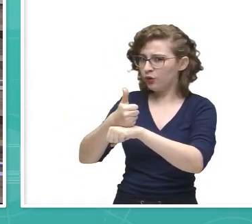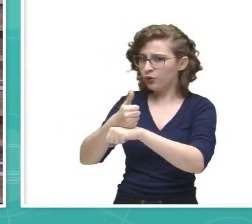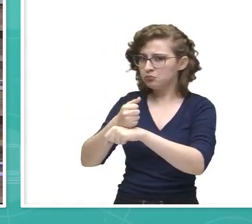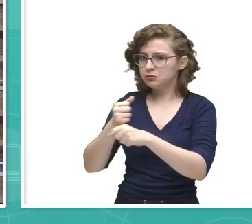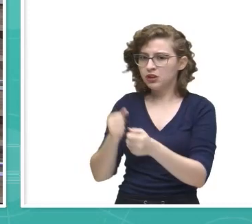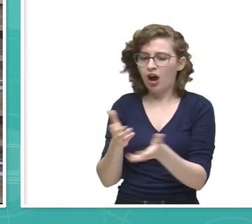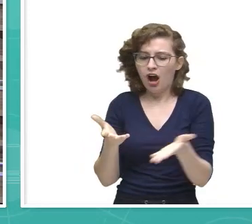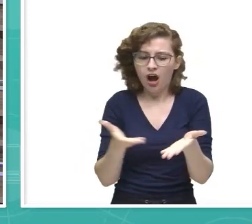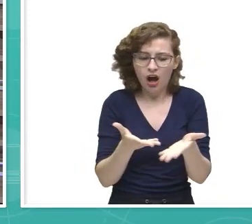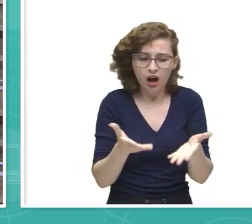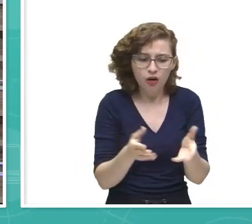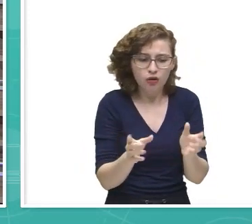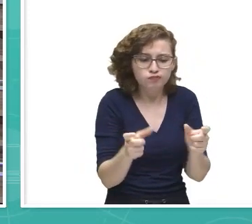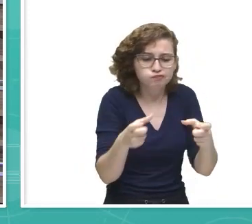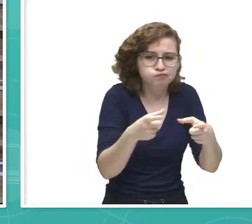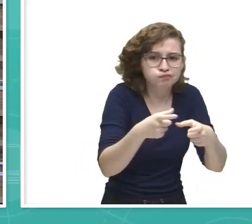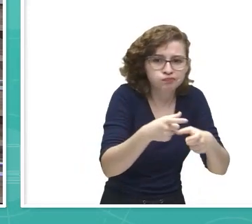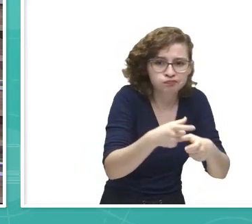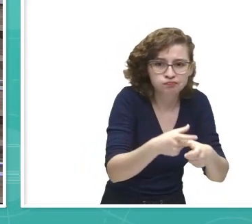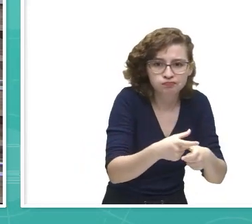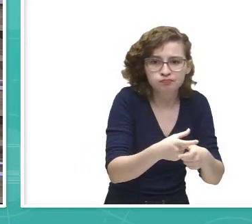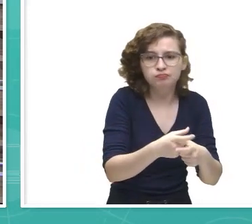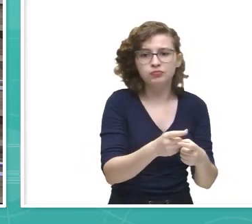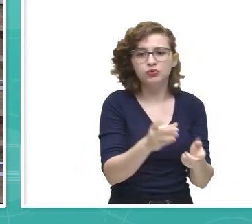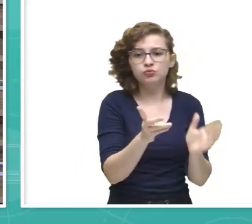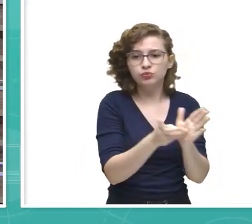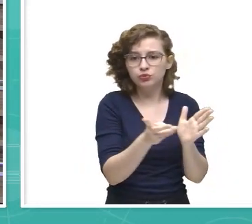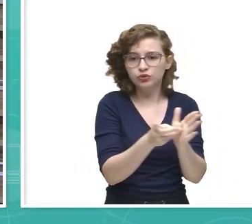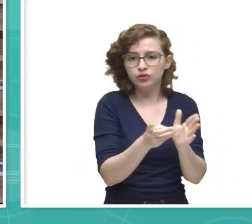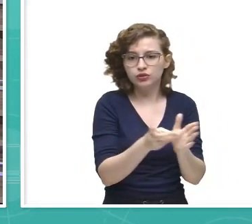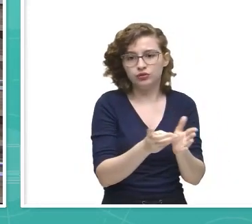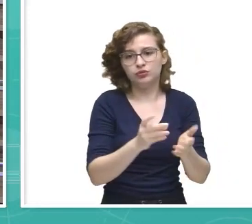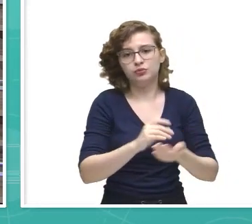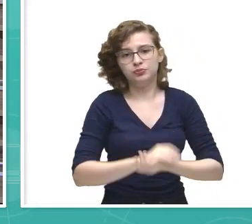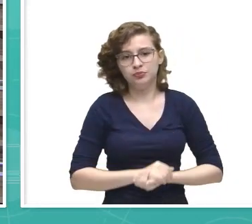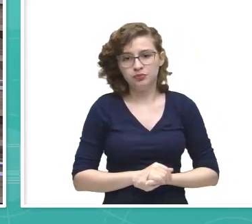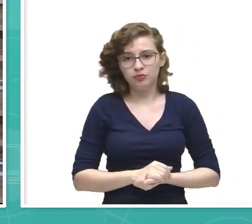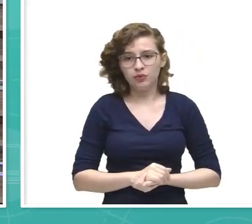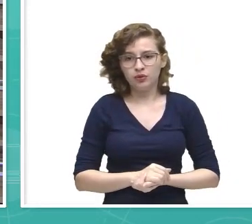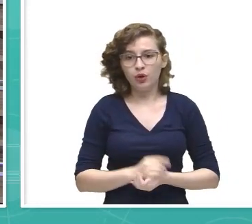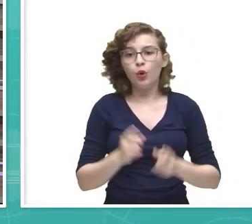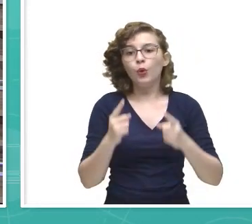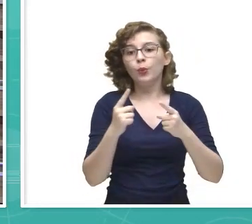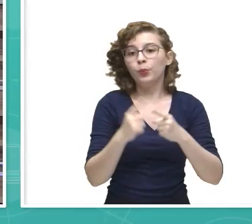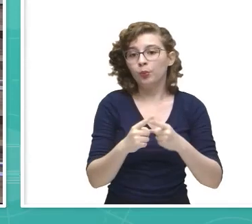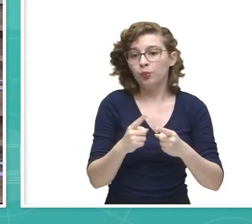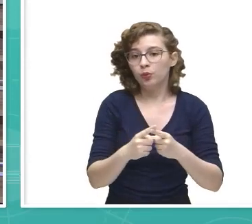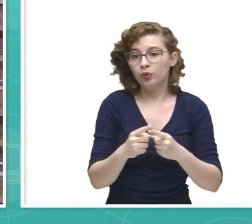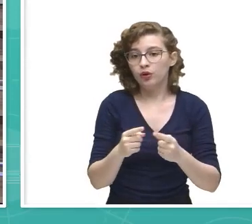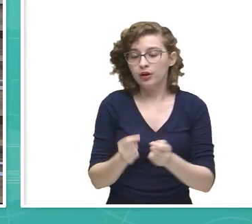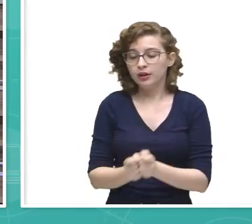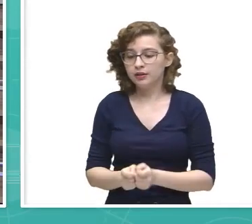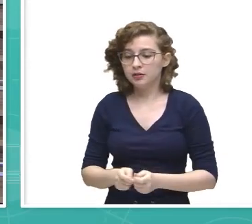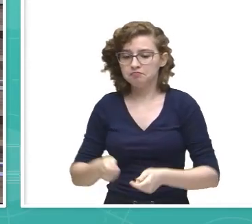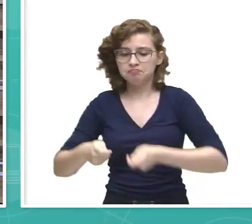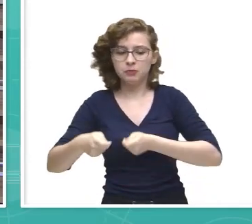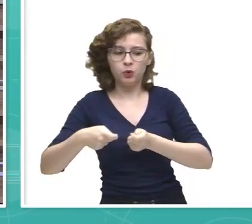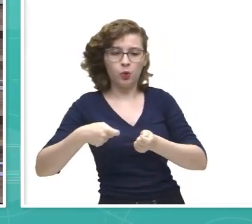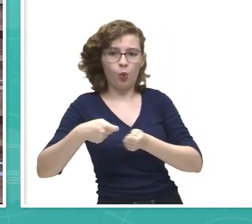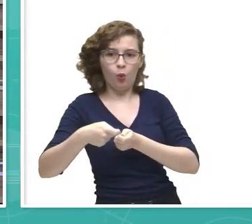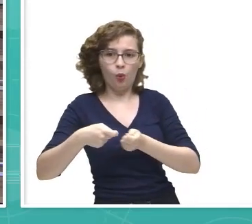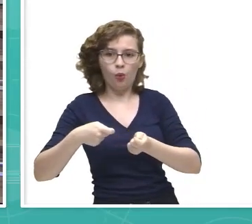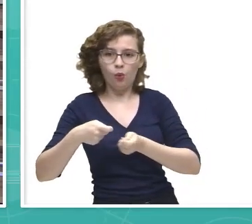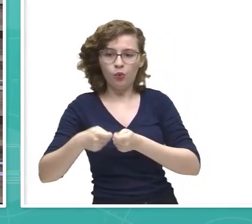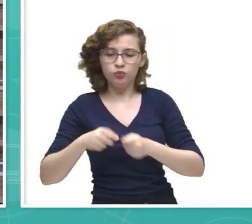de indígenas no Brasil. E isso, gente, sobretudo acontece pela ação do colonizador, que muitas vezes exterminou os